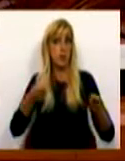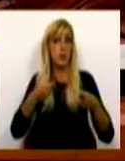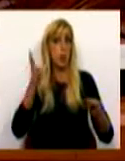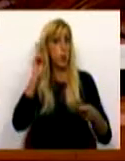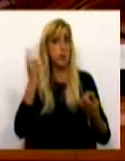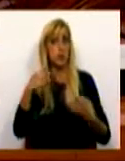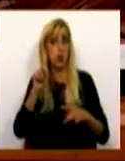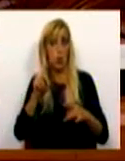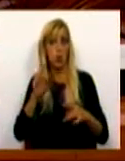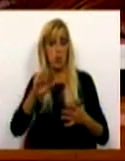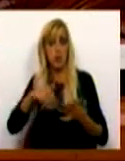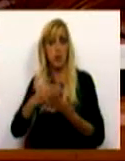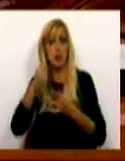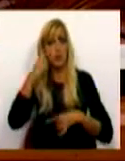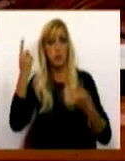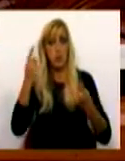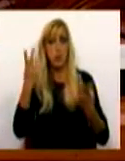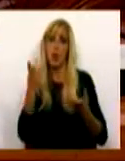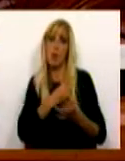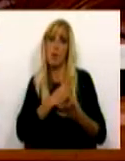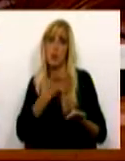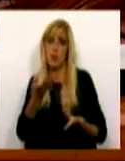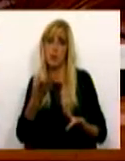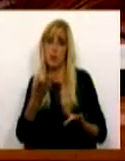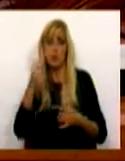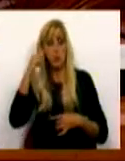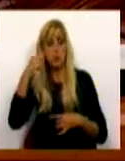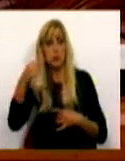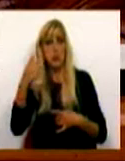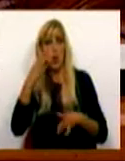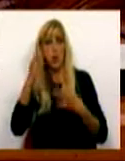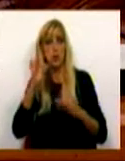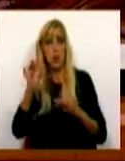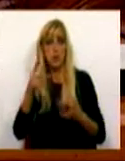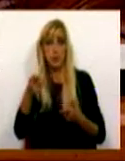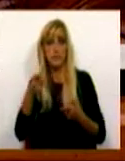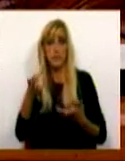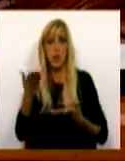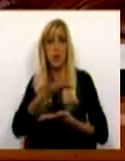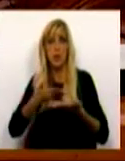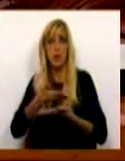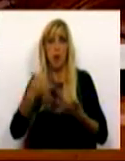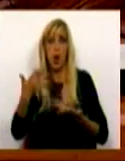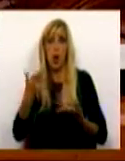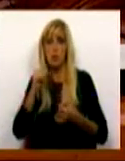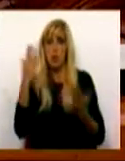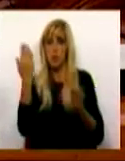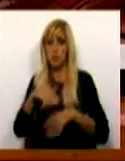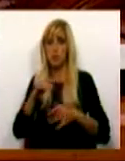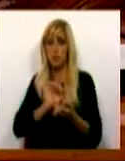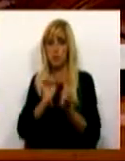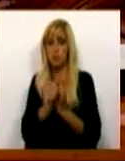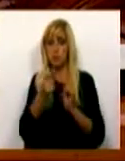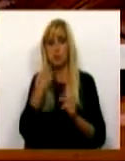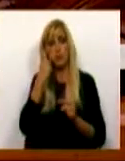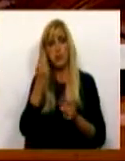qualificados, em ofertas públicas e em ofertas particulares, merece especial cuidado, em particular no caso em que a relação existente pode limitar a adequada percepção de